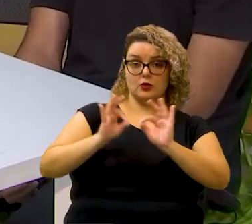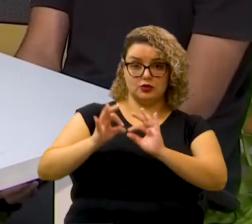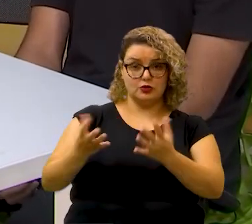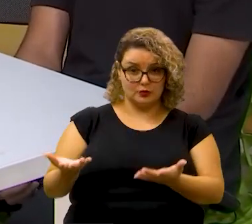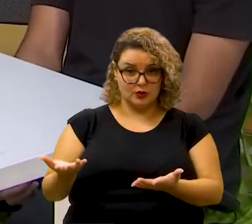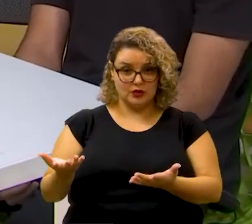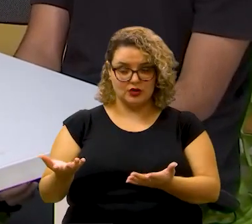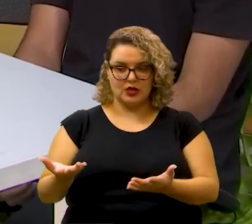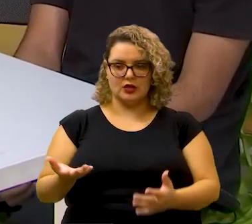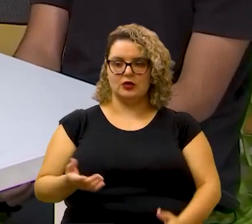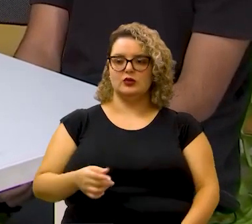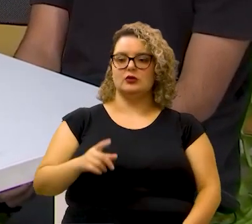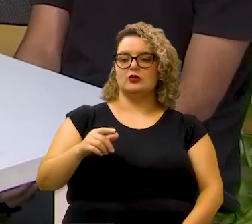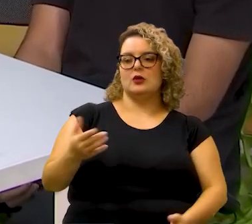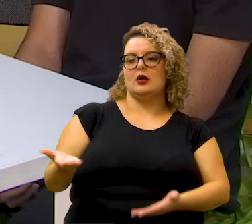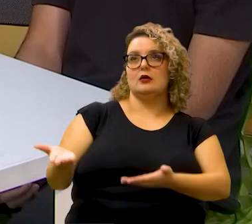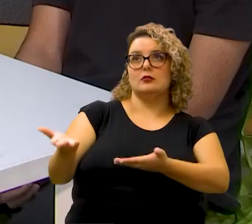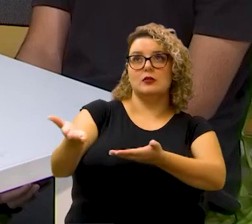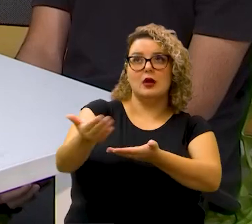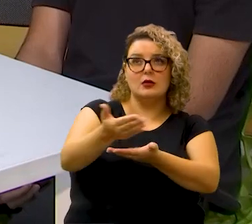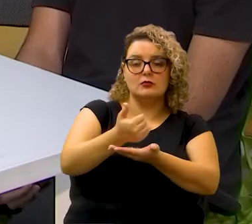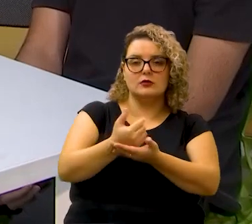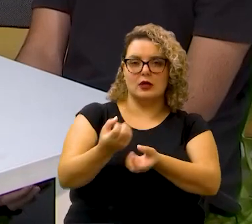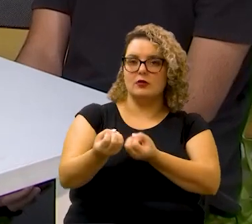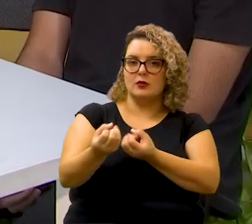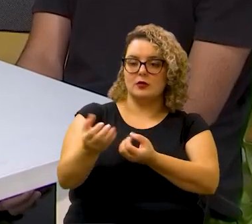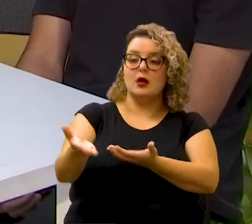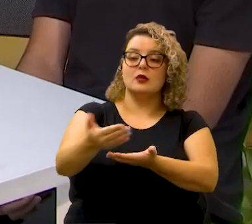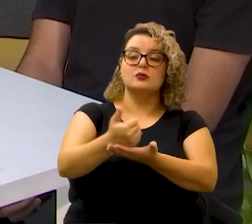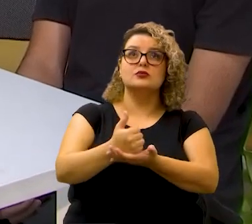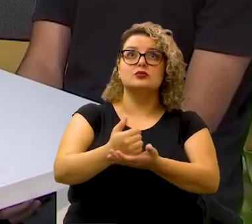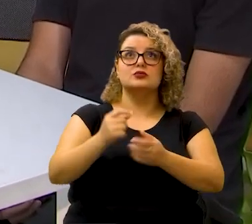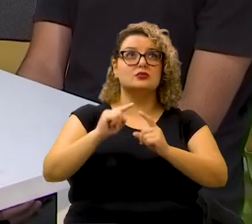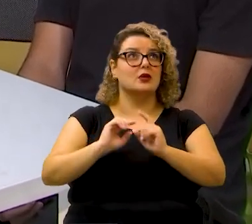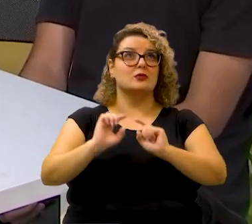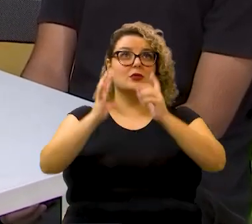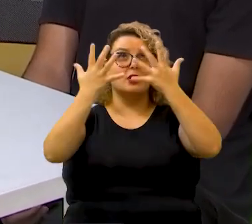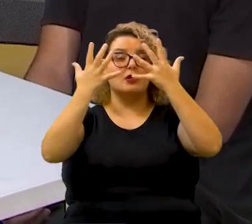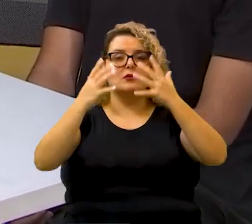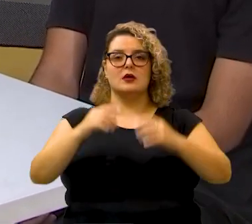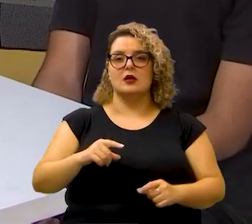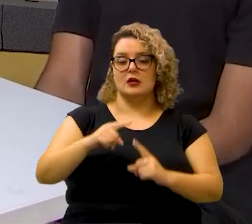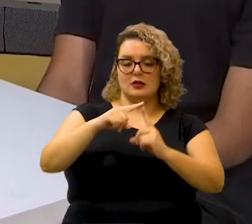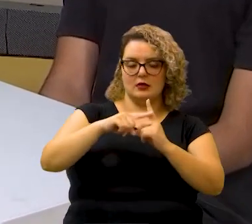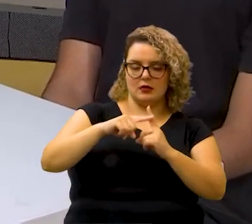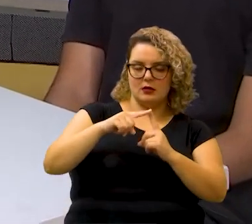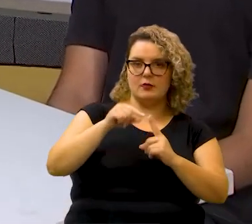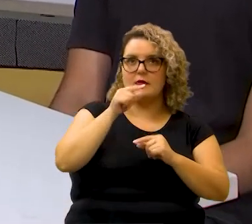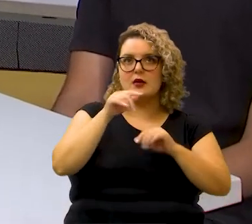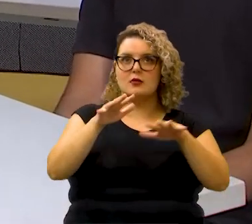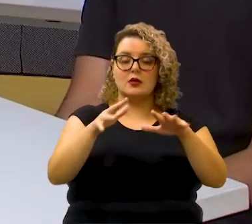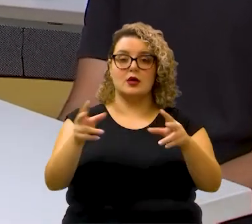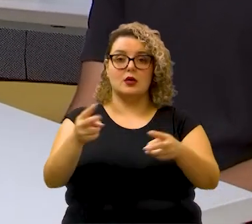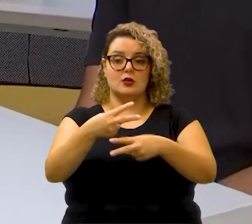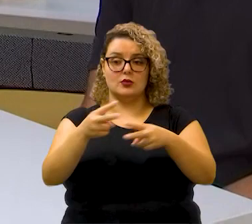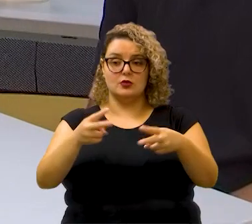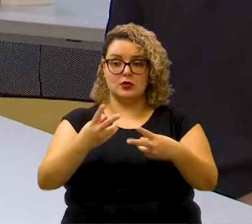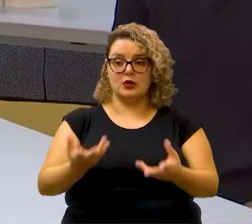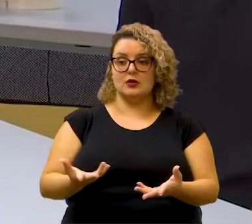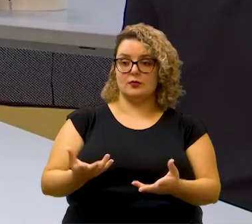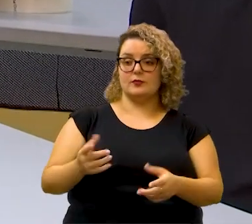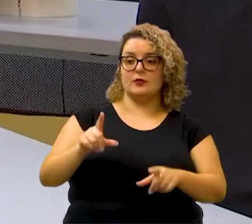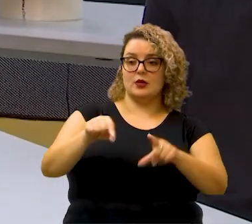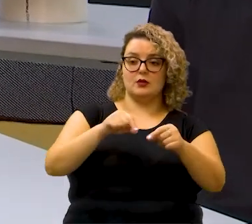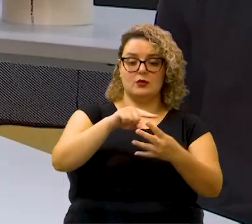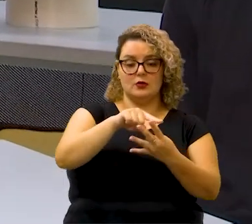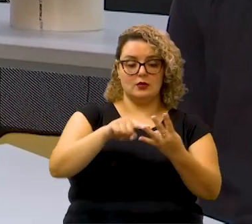ele basicamente coleta variáveis climáticas, né? Como qualquer outra estação, temperatura, umidade, velocidade do vento e nível